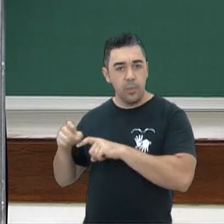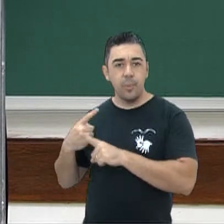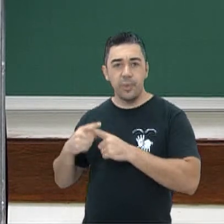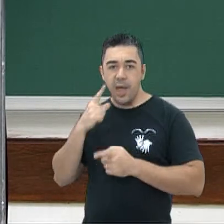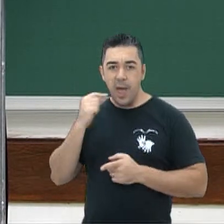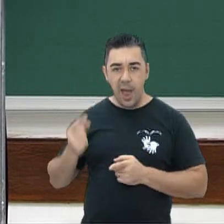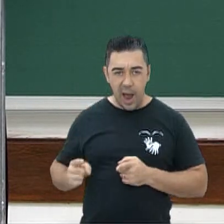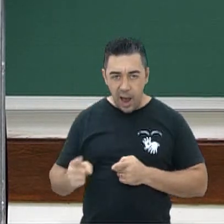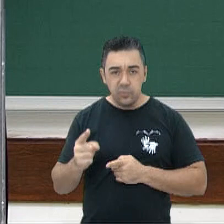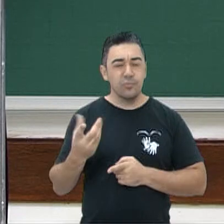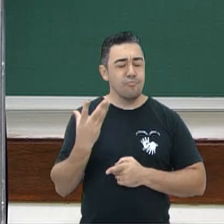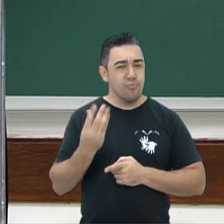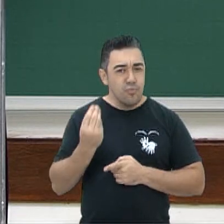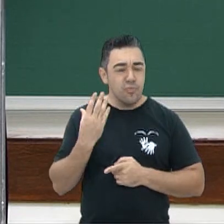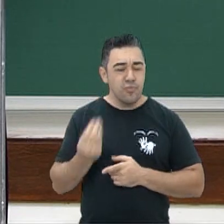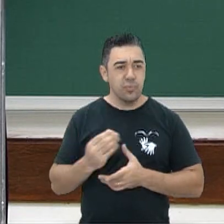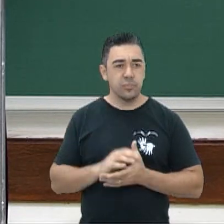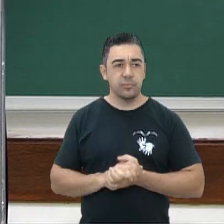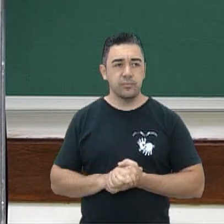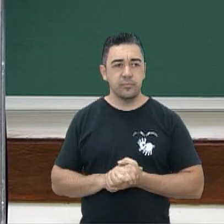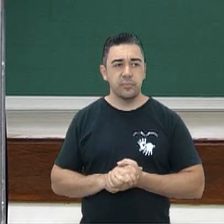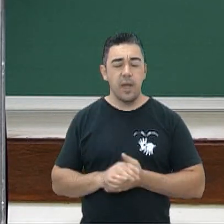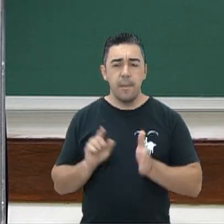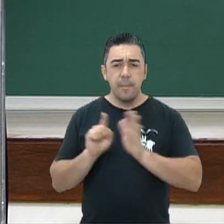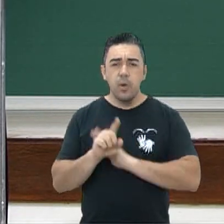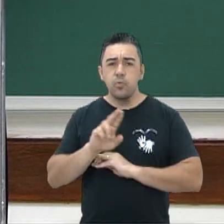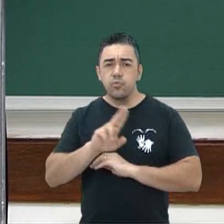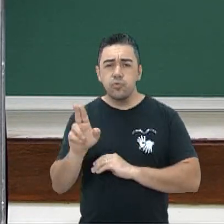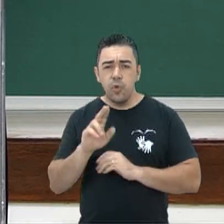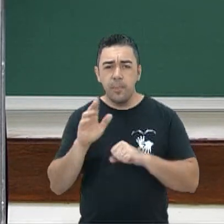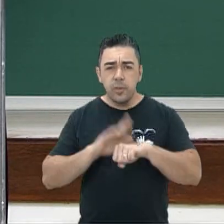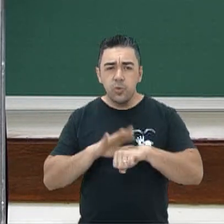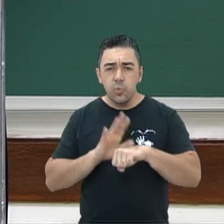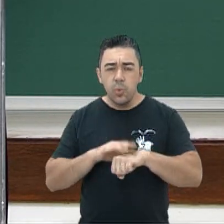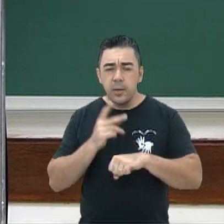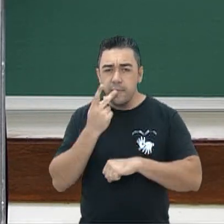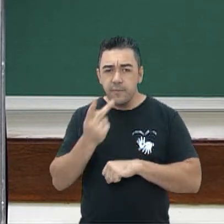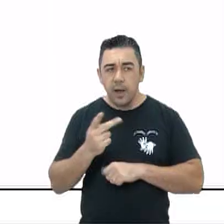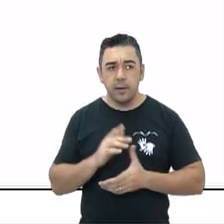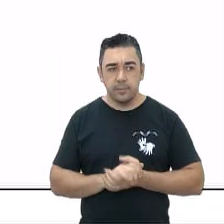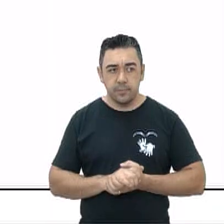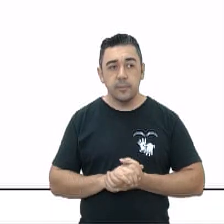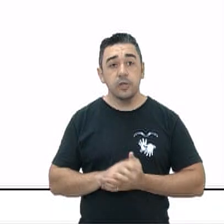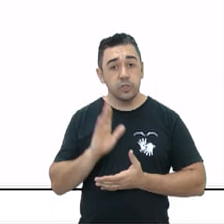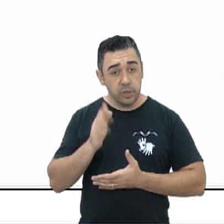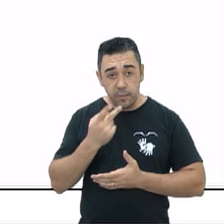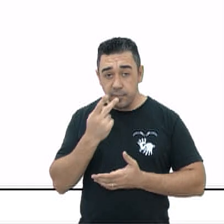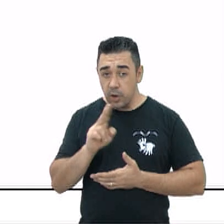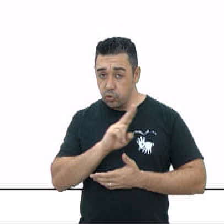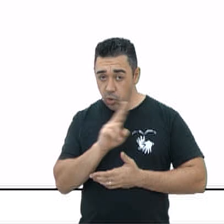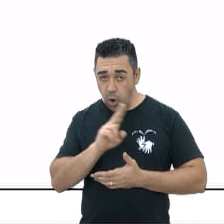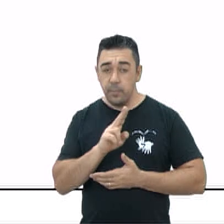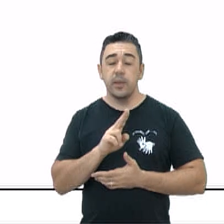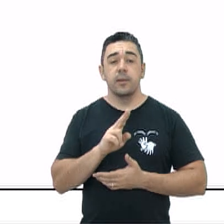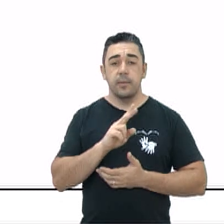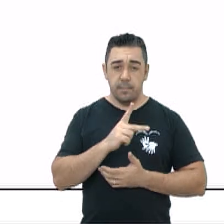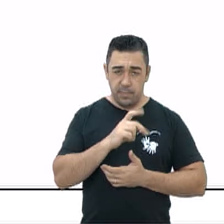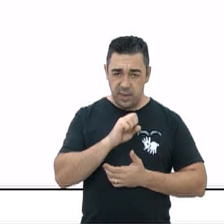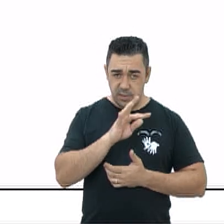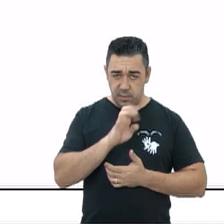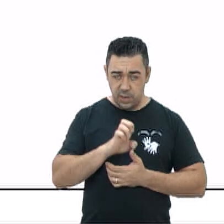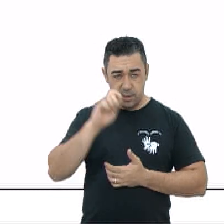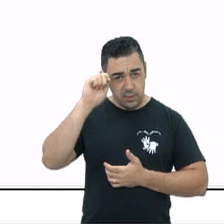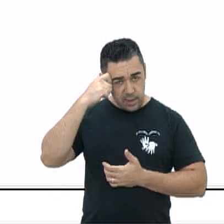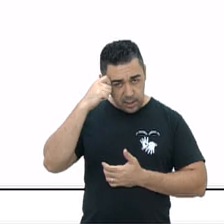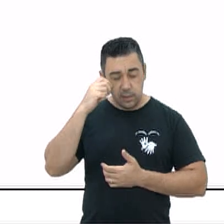uma praga. Tá? Daí aqui, ó, qual o nome da doença terrível em que o autor se refere? Eu falei para vocês os nomes, né? Peste negra,